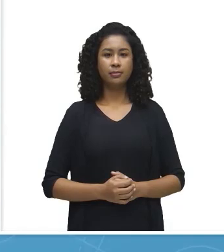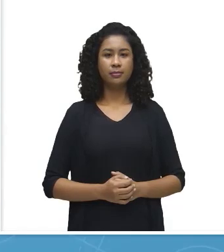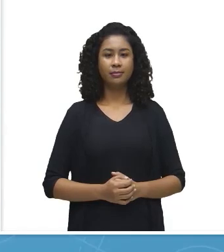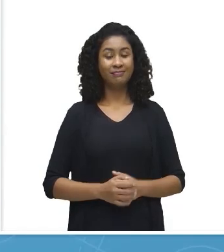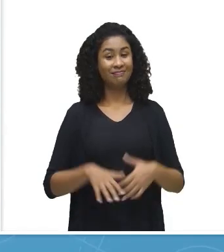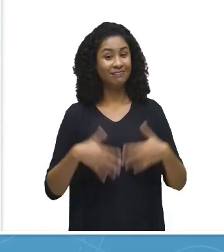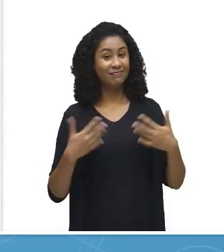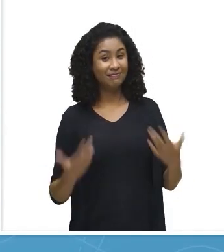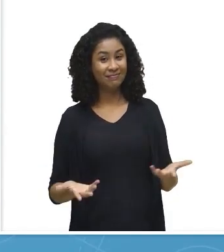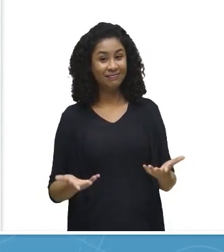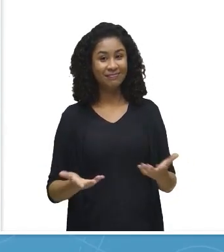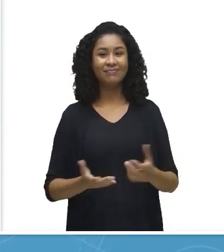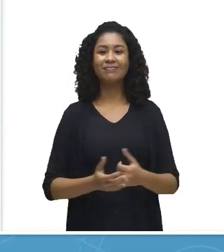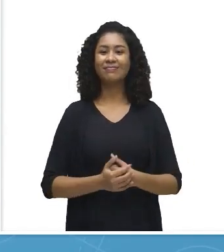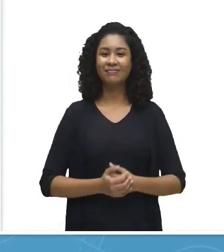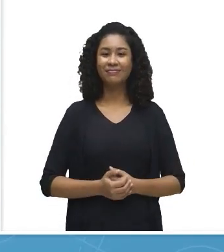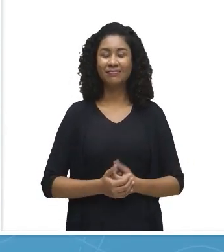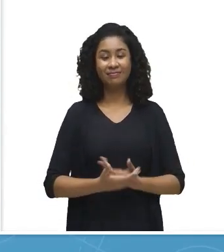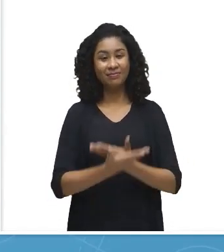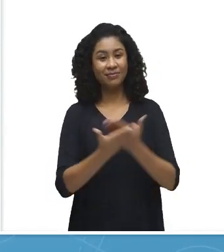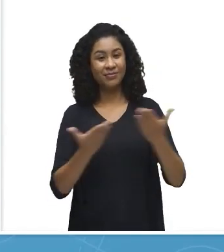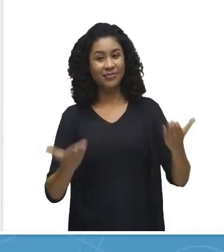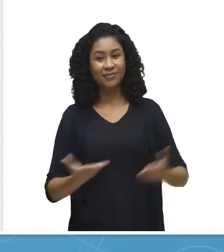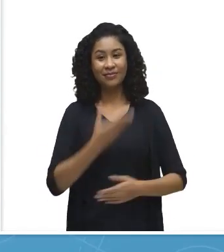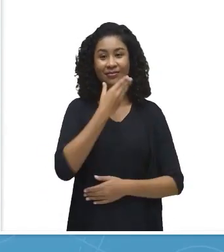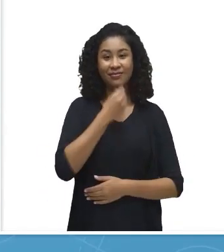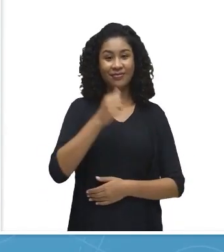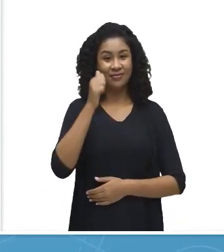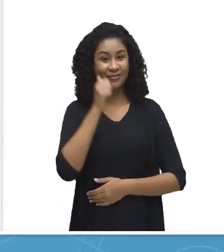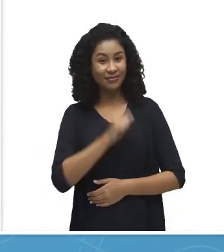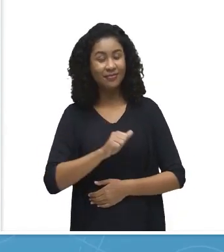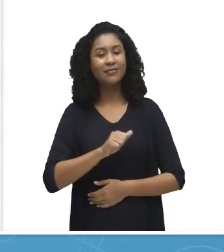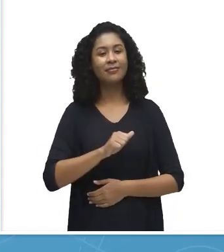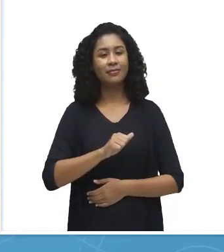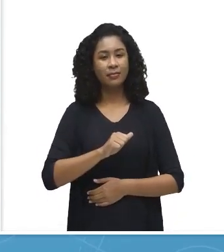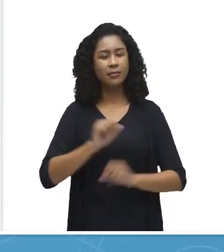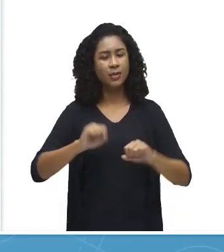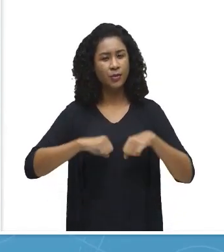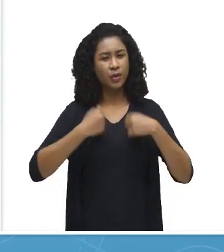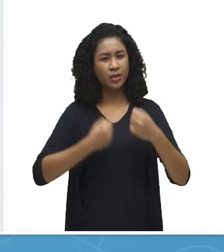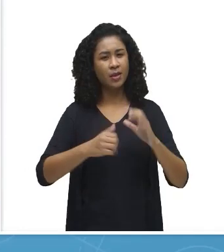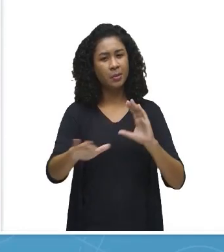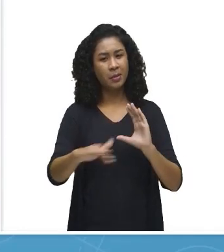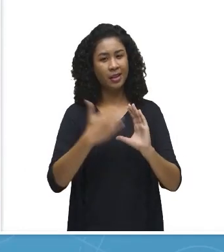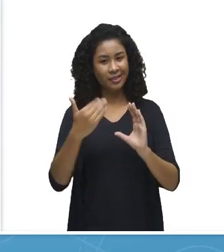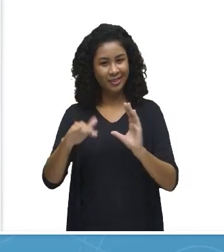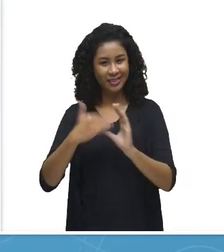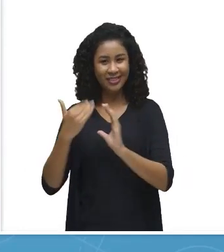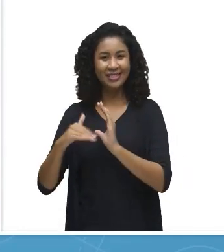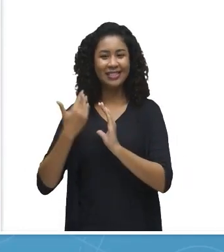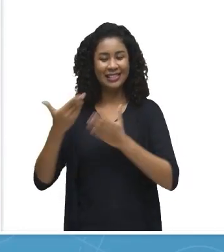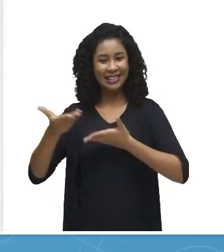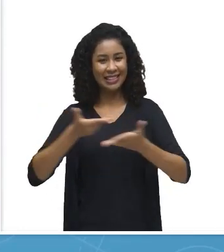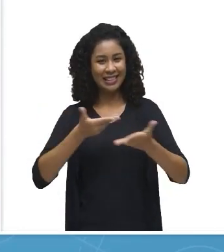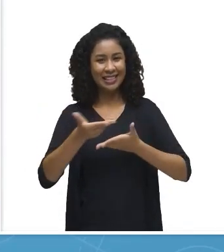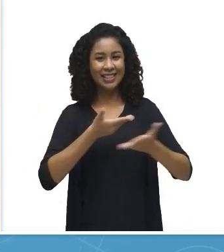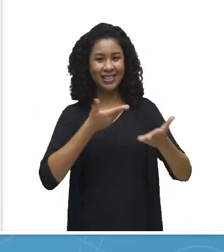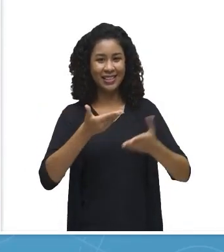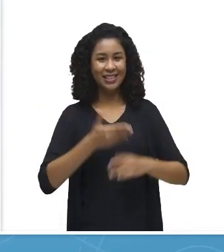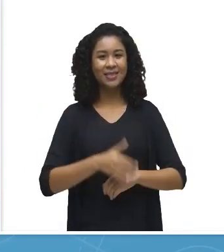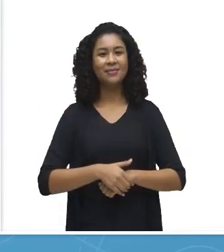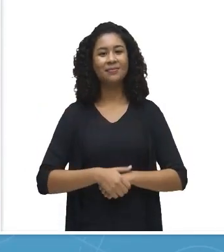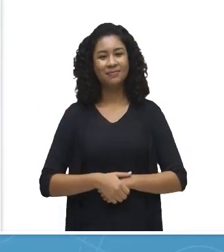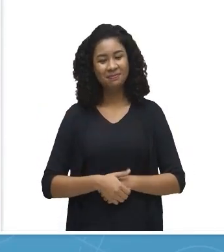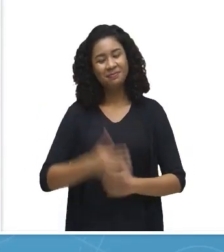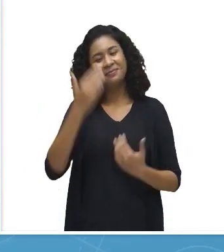Muito bem, então, a todos e todas que tentaram, que responderam no nosso chat as questões,